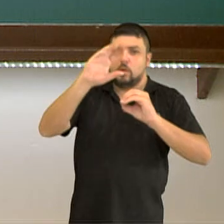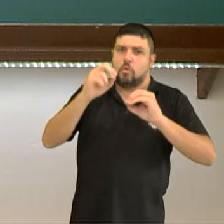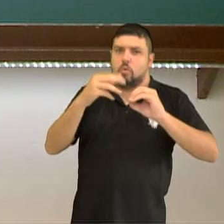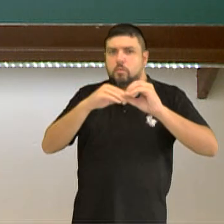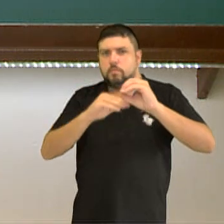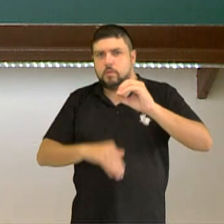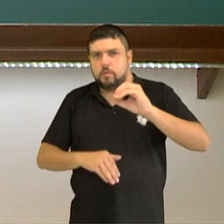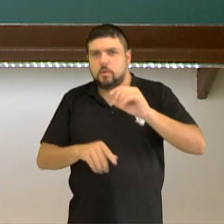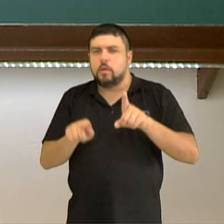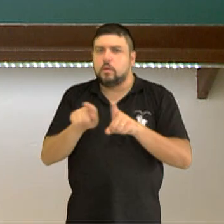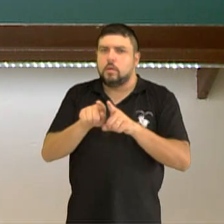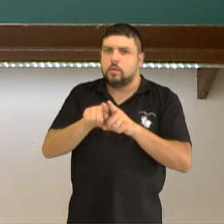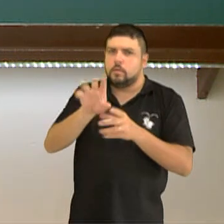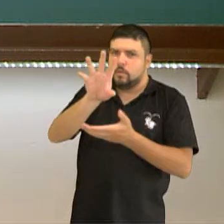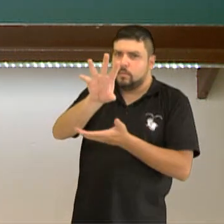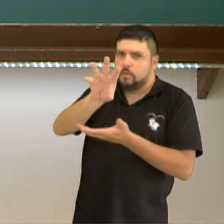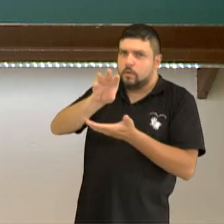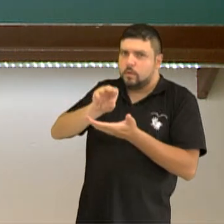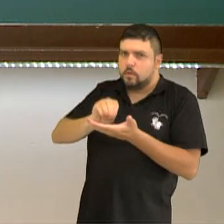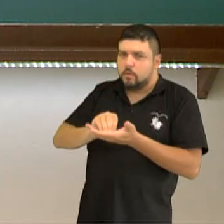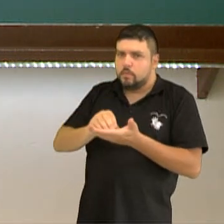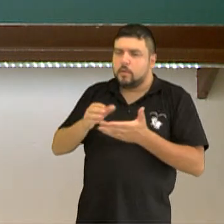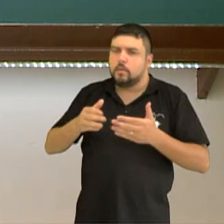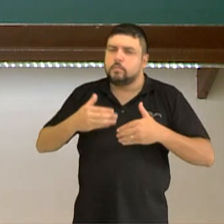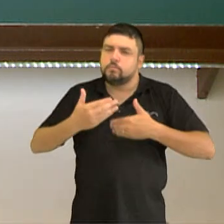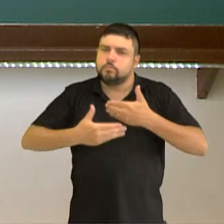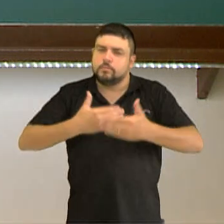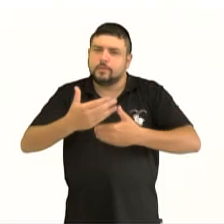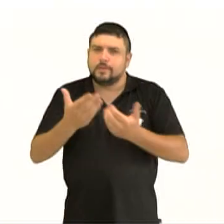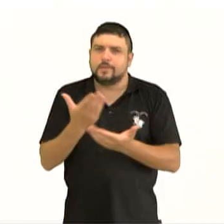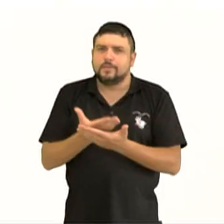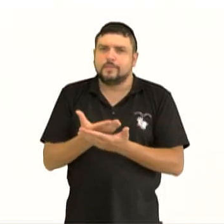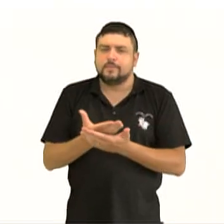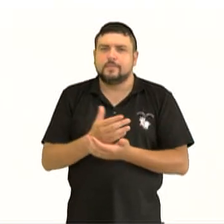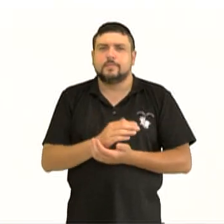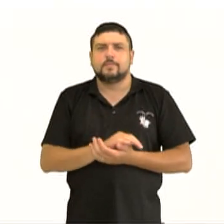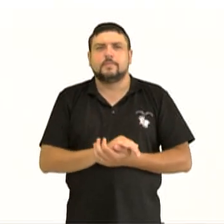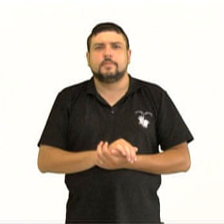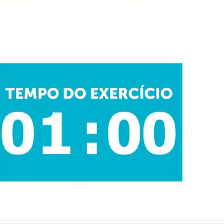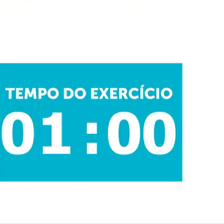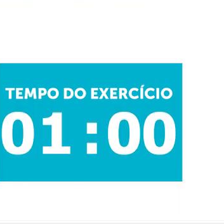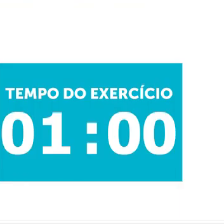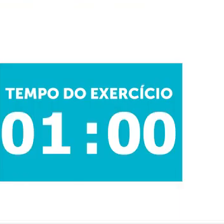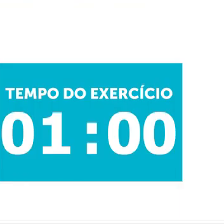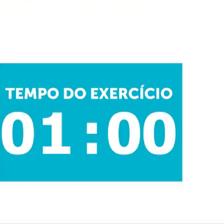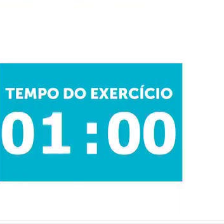registre mais esse conceito aí para continuarmos a nossa aula hoje.